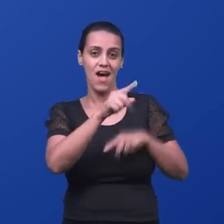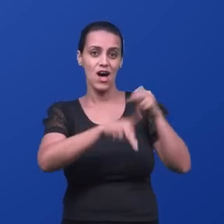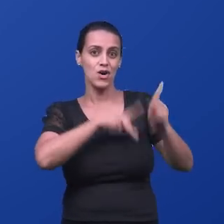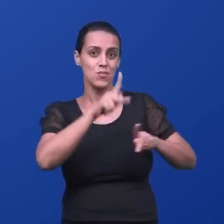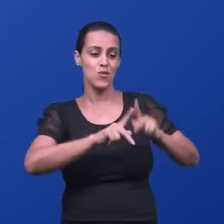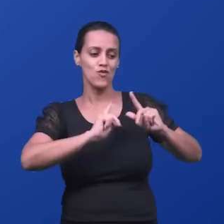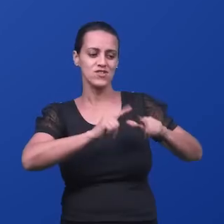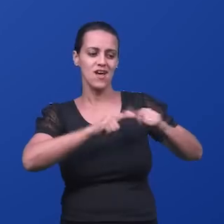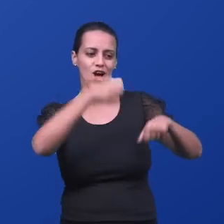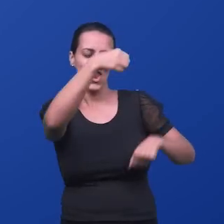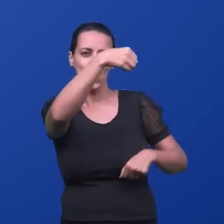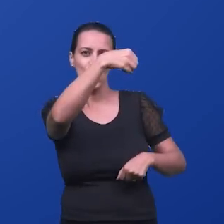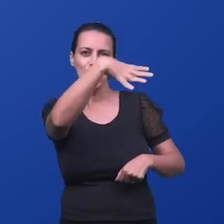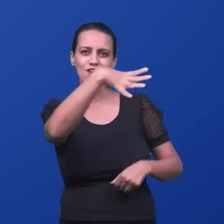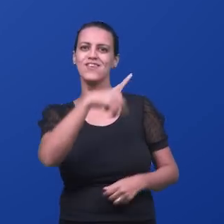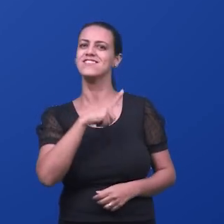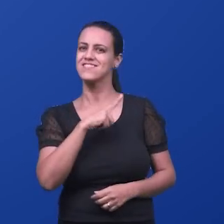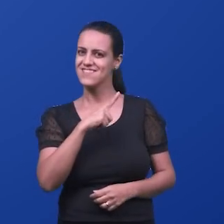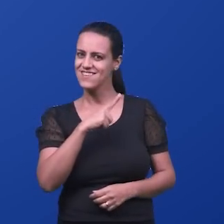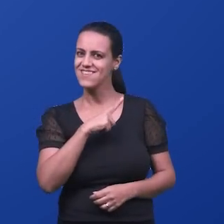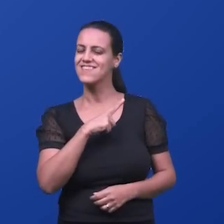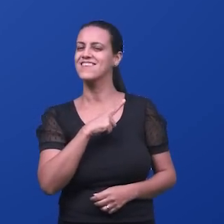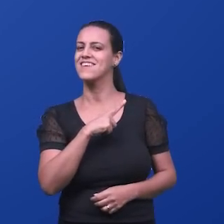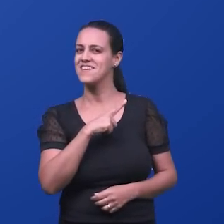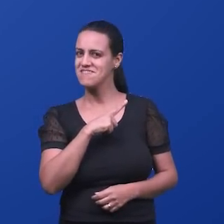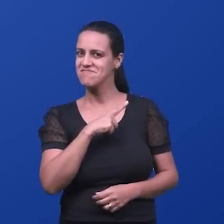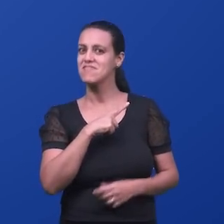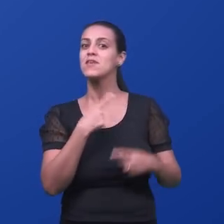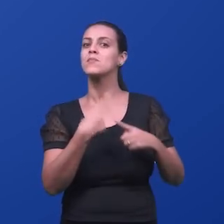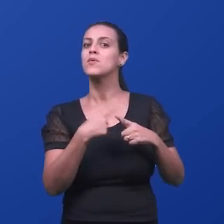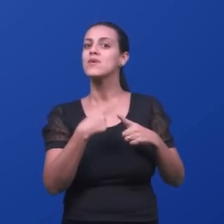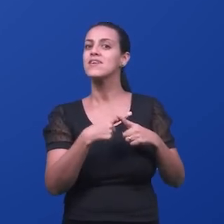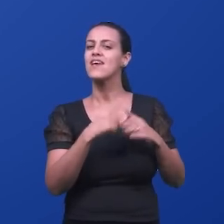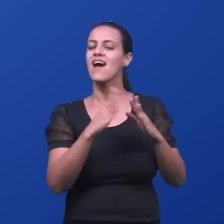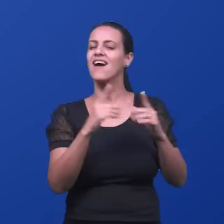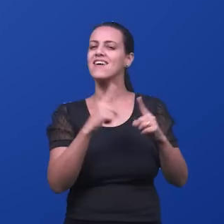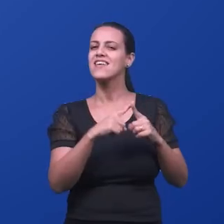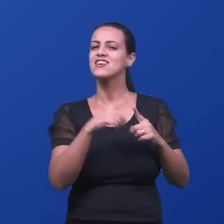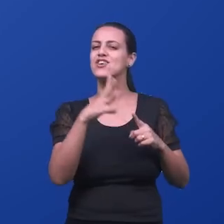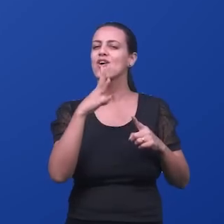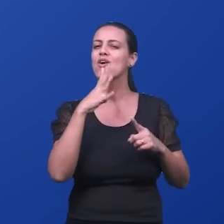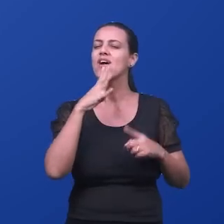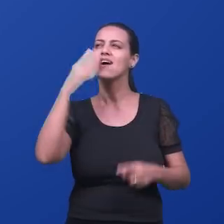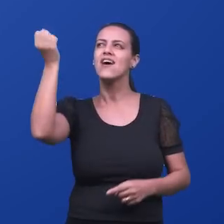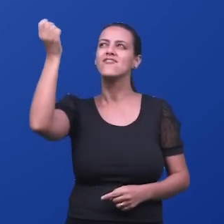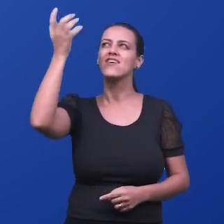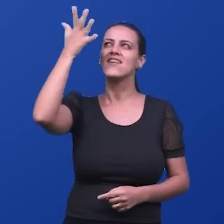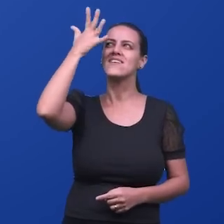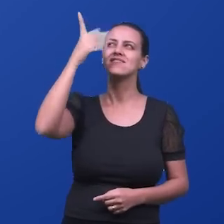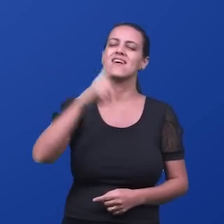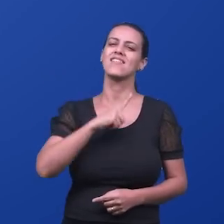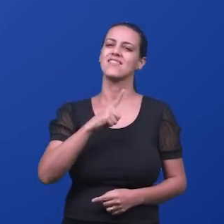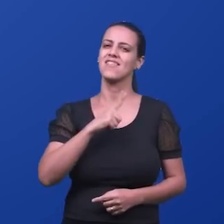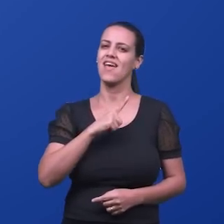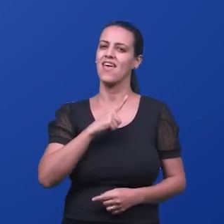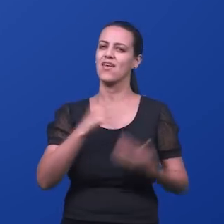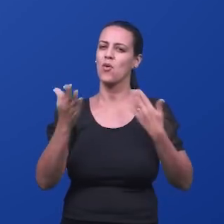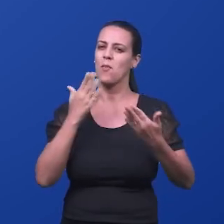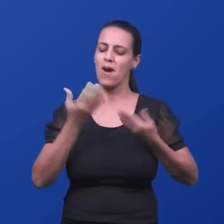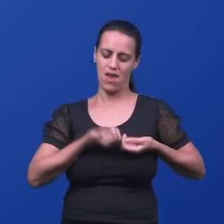de Israel havia luz, porque a igreja ela anda na revelação. Ela tem as suas